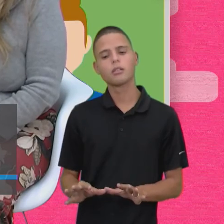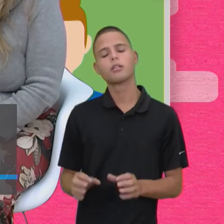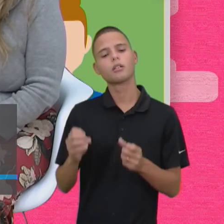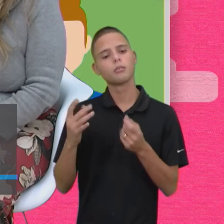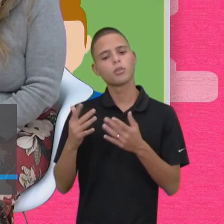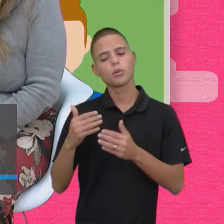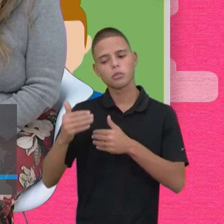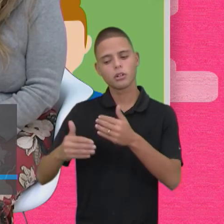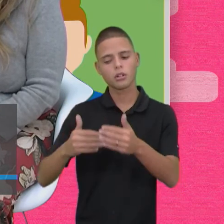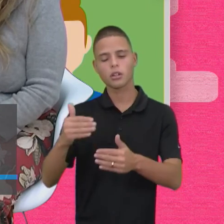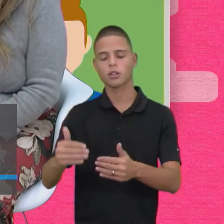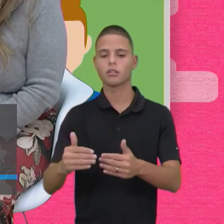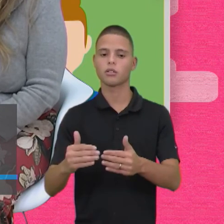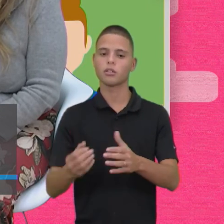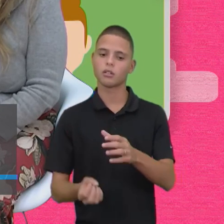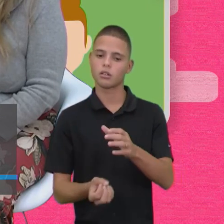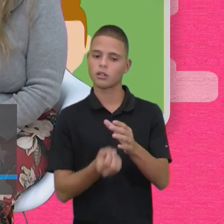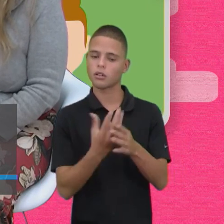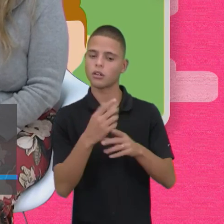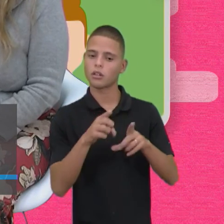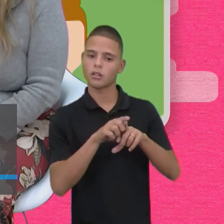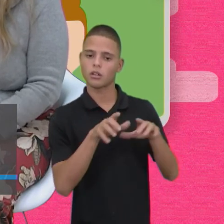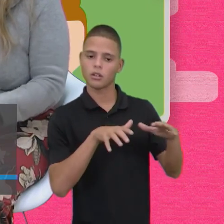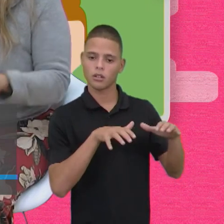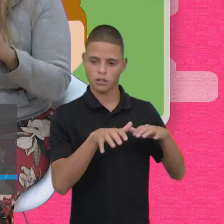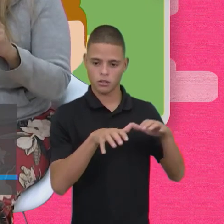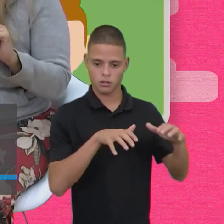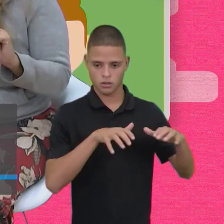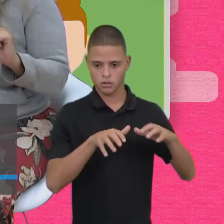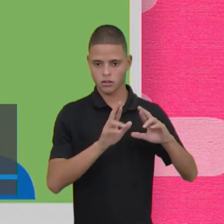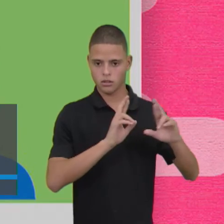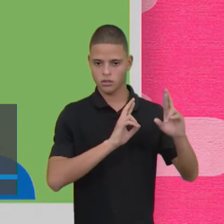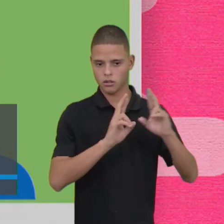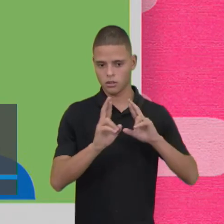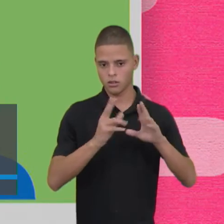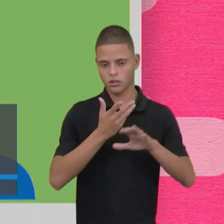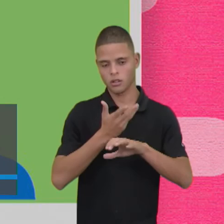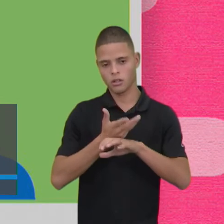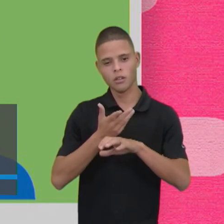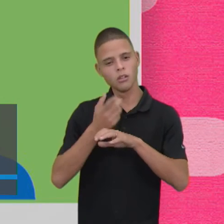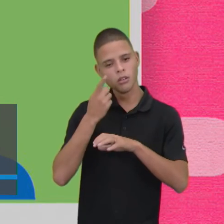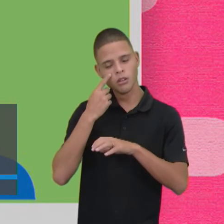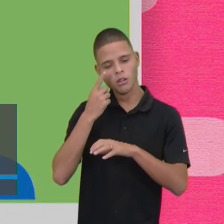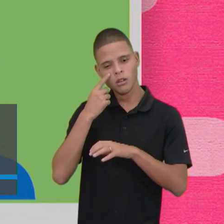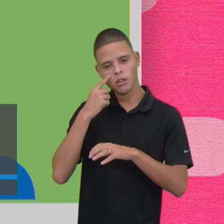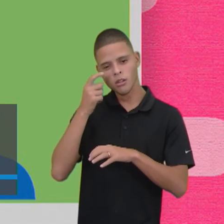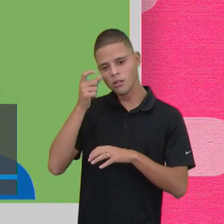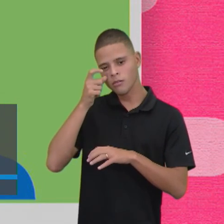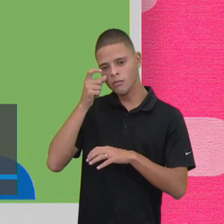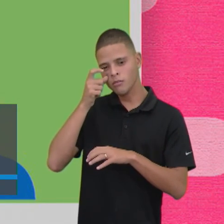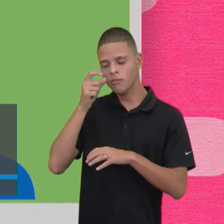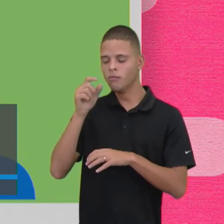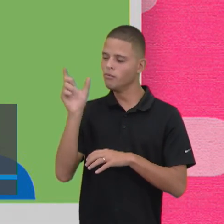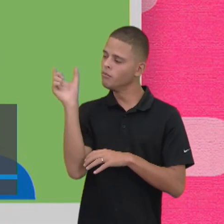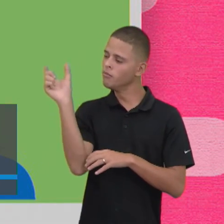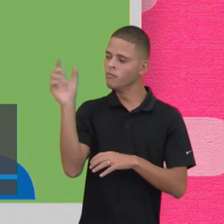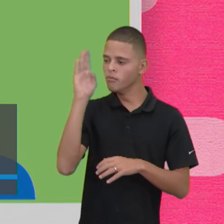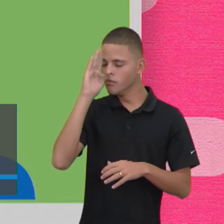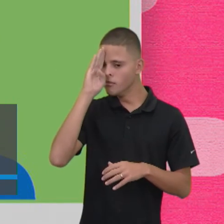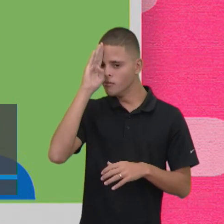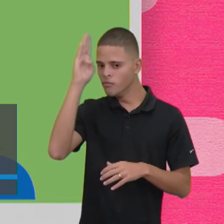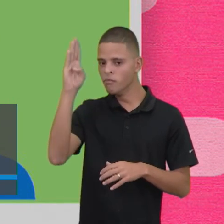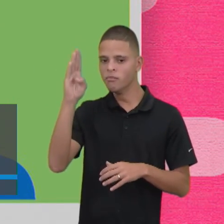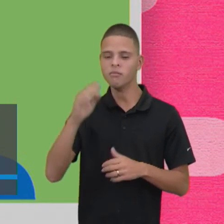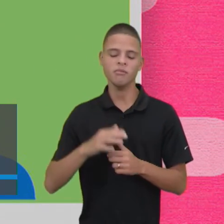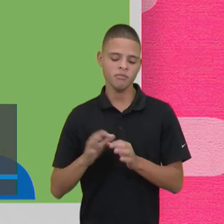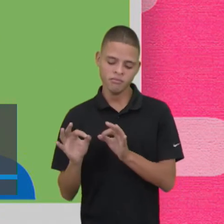E o envolvimento com a criação do conteúdo, né, Pro Fernanda? Mas sabe uma coisa que me chamou a atenção nesse vídeo, que ela falou uma palavrinha mágica, consistência. Não adianta